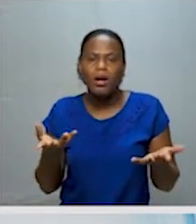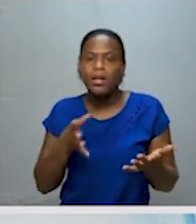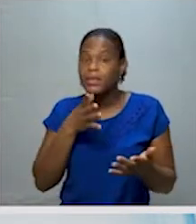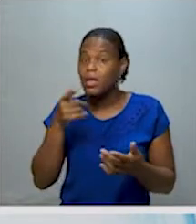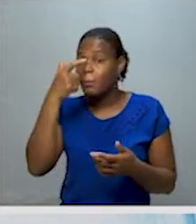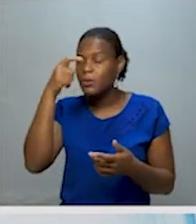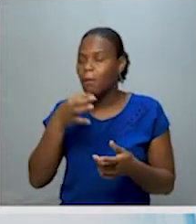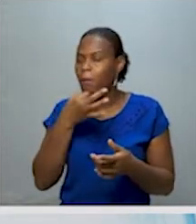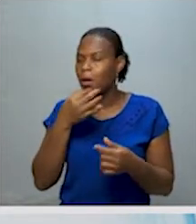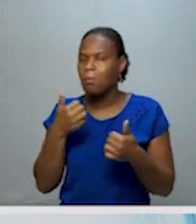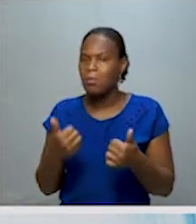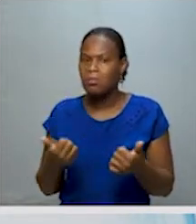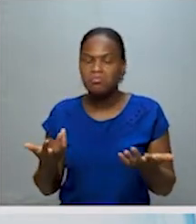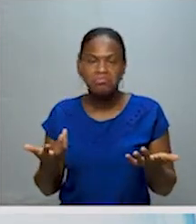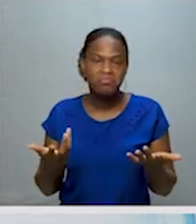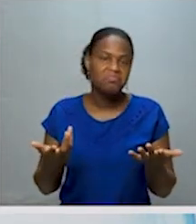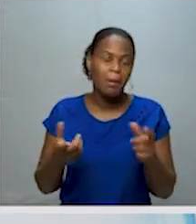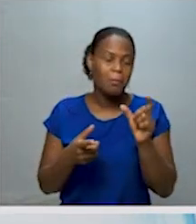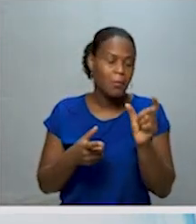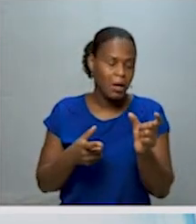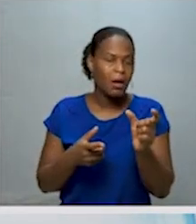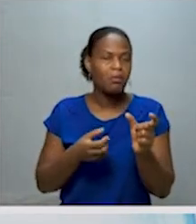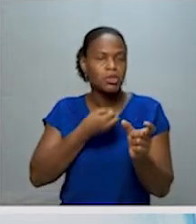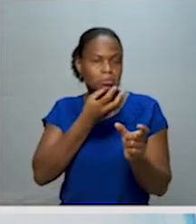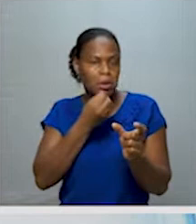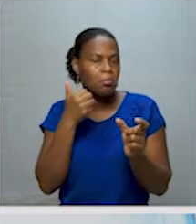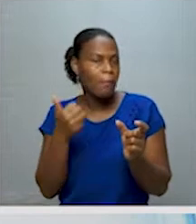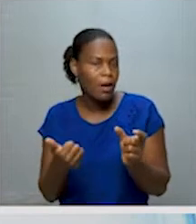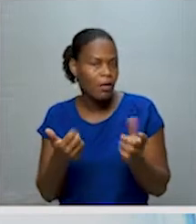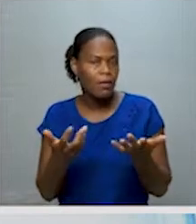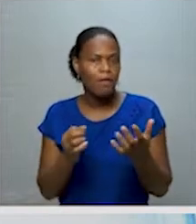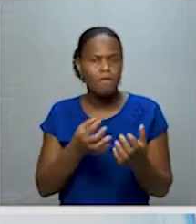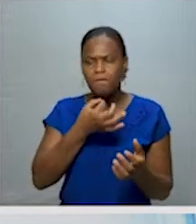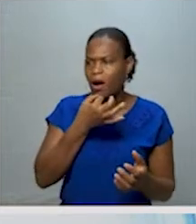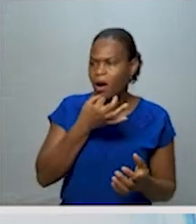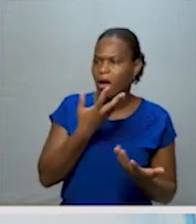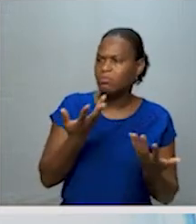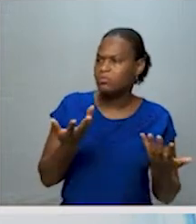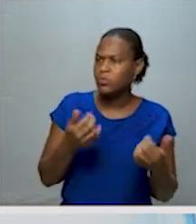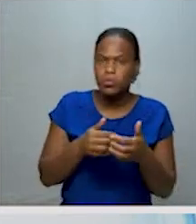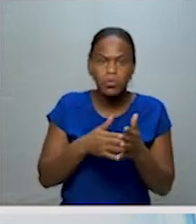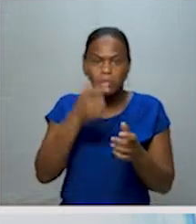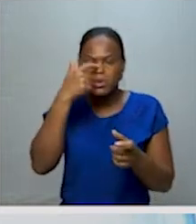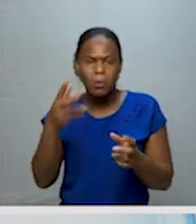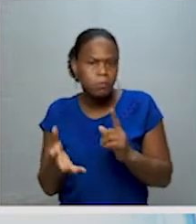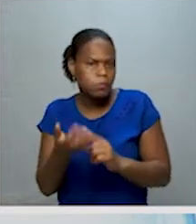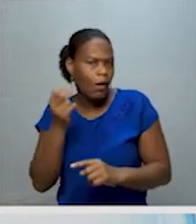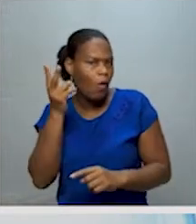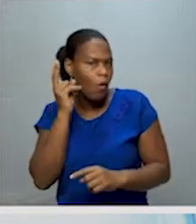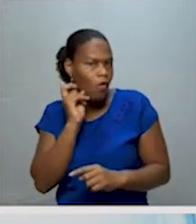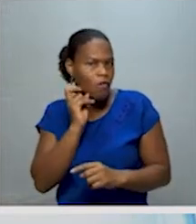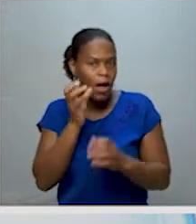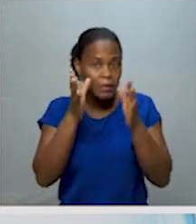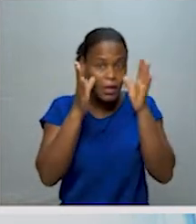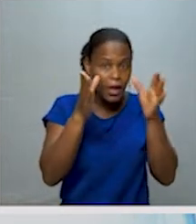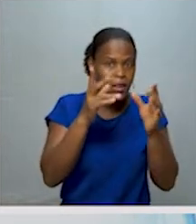tem boa dicção, tem bons argumentos. Quando fala, todo mundo consegue ouvir,